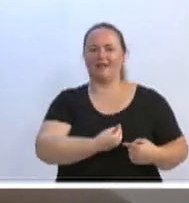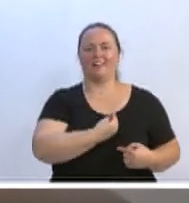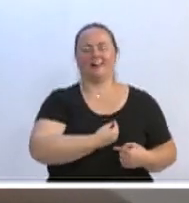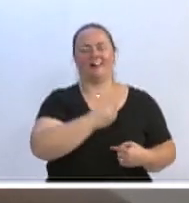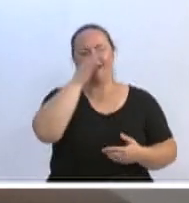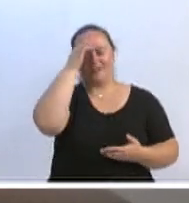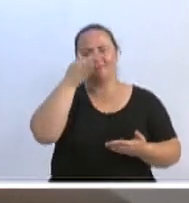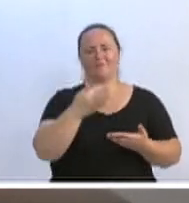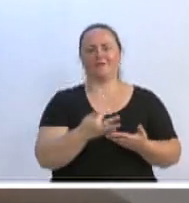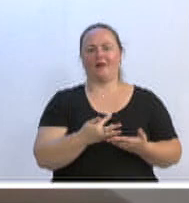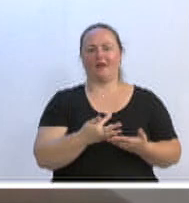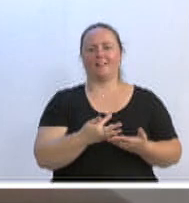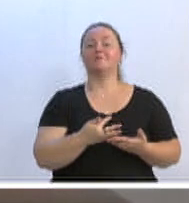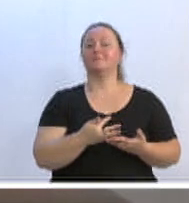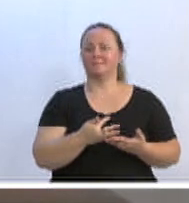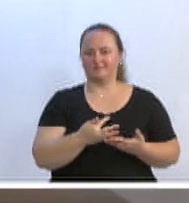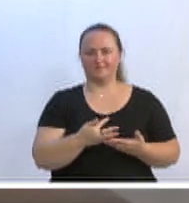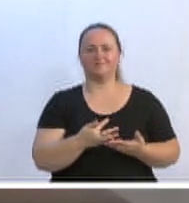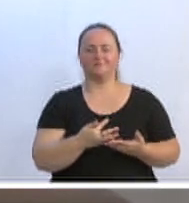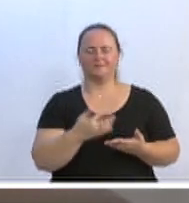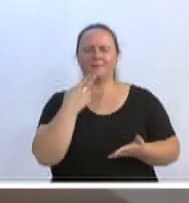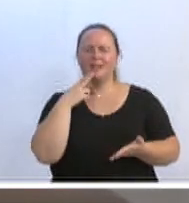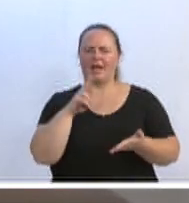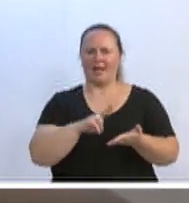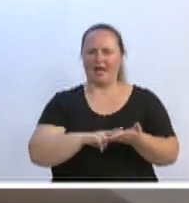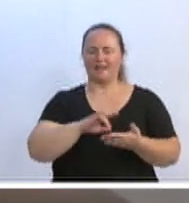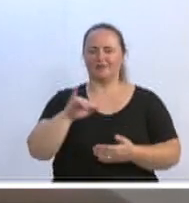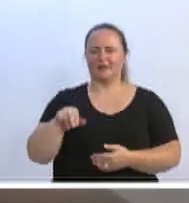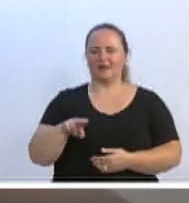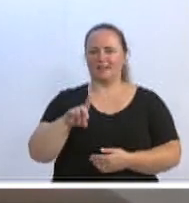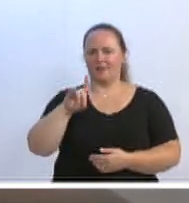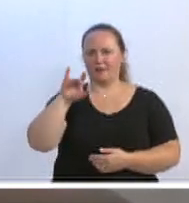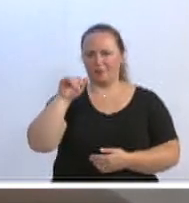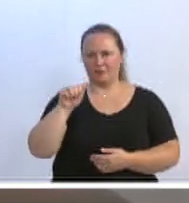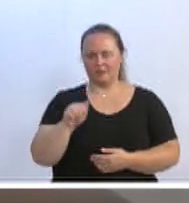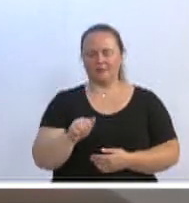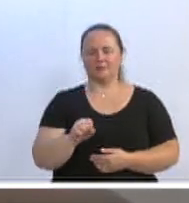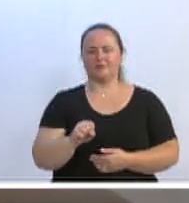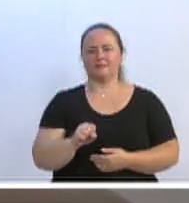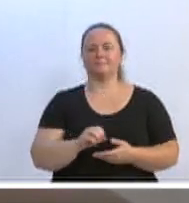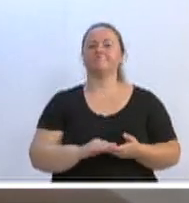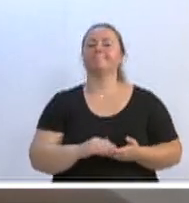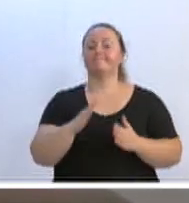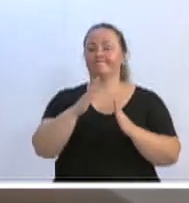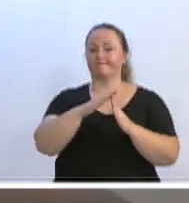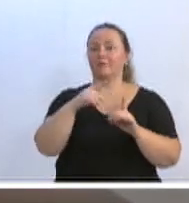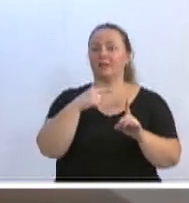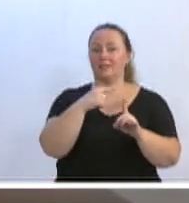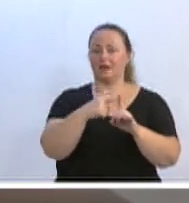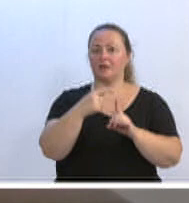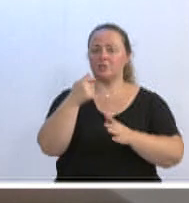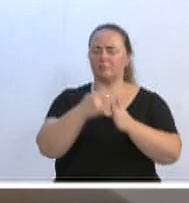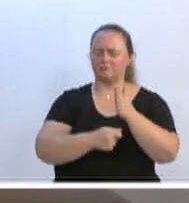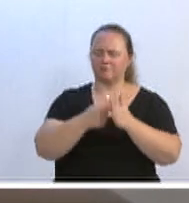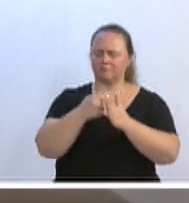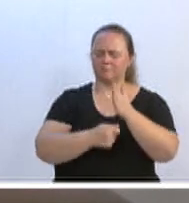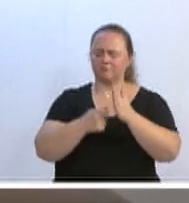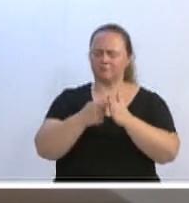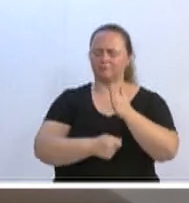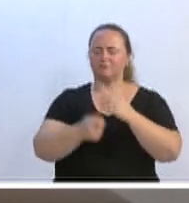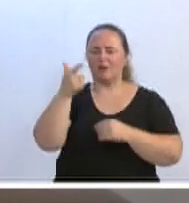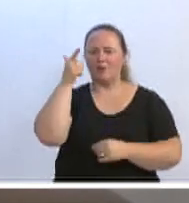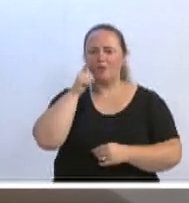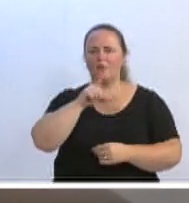de Judas diz o seguinte, que a igreja deve batalhar pela fé, uma vez que